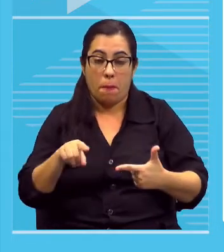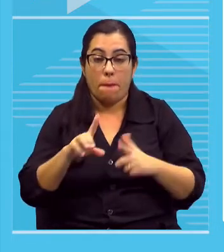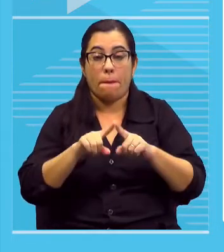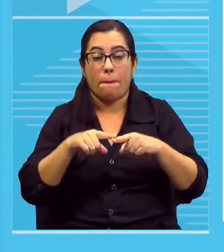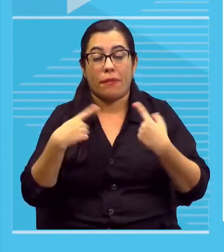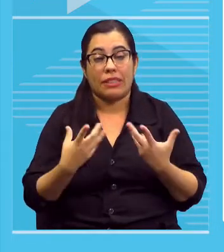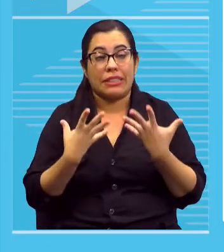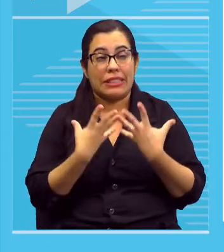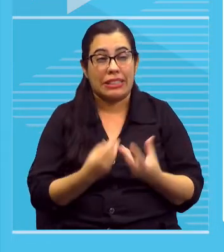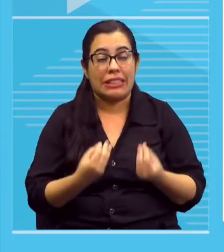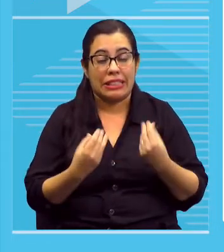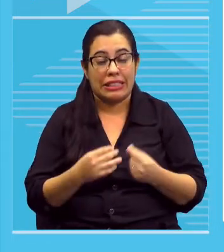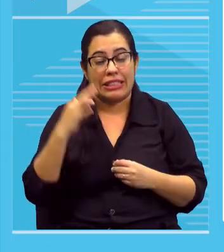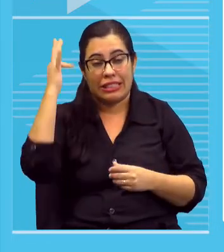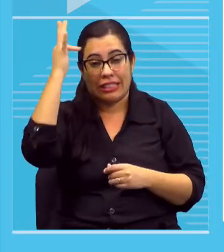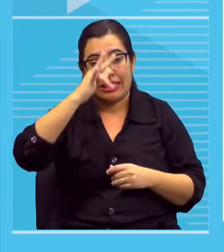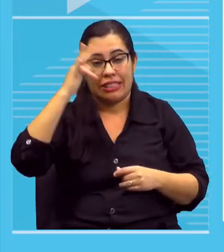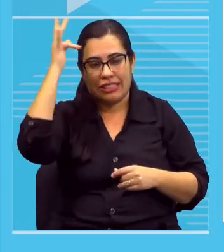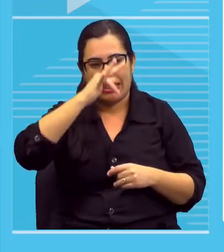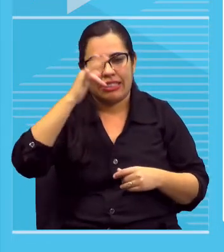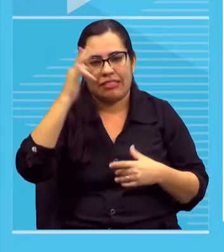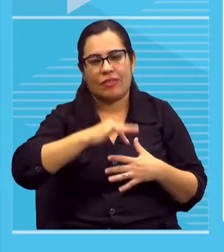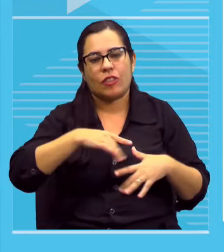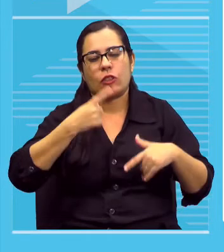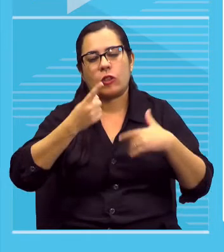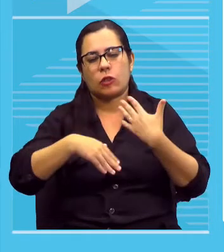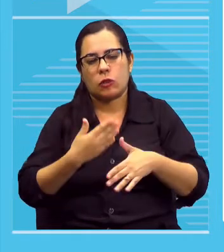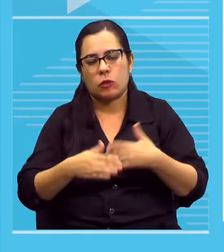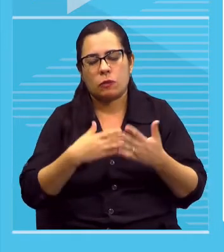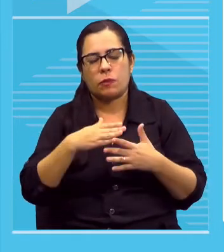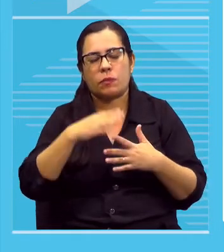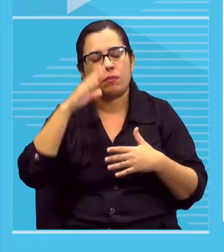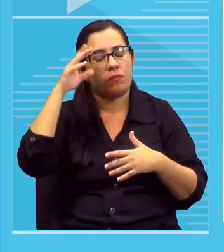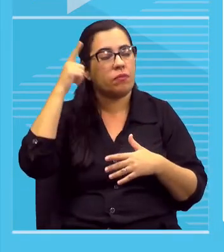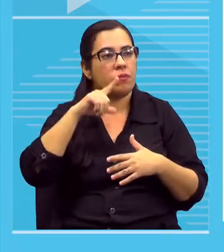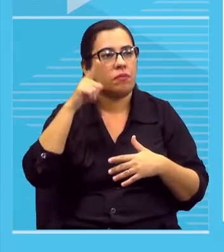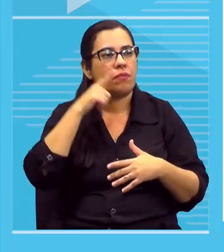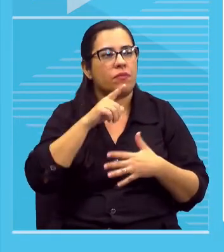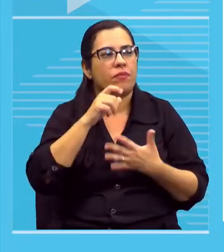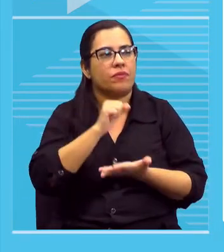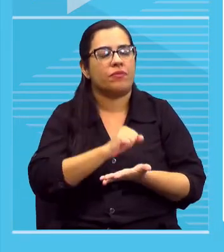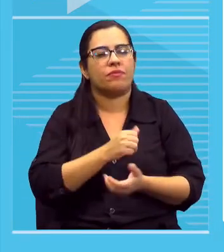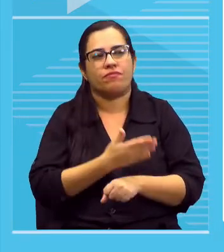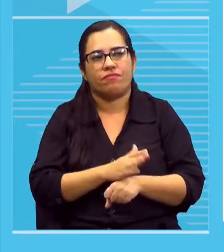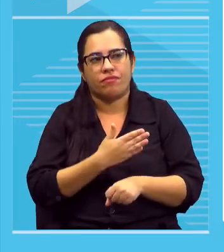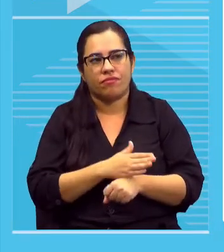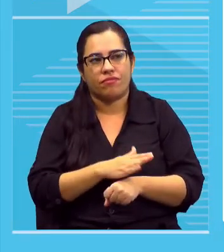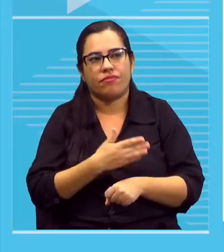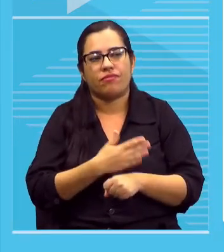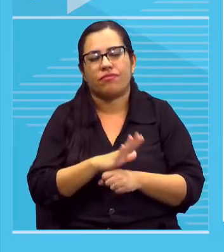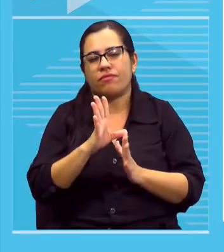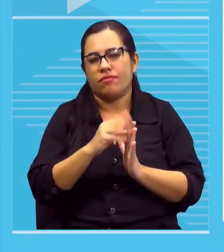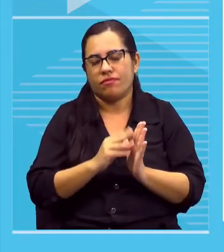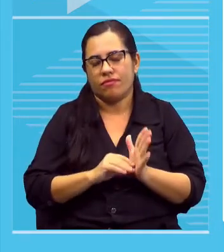teoria para a gente desenvolver aqui até que a gente chegue nos exemplos